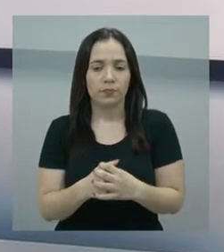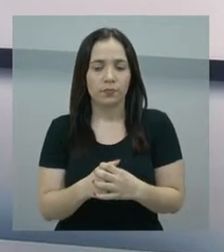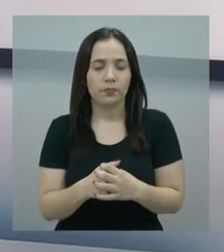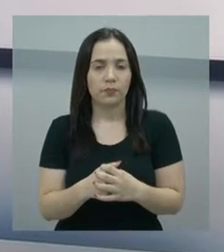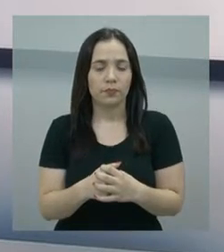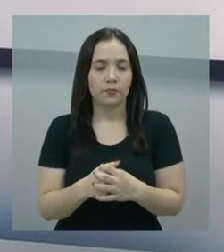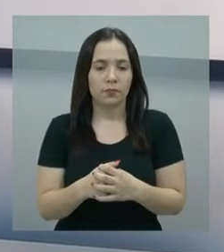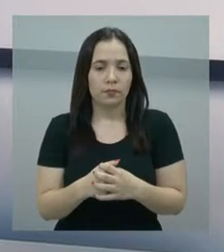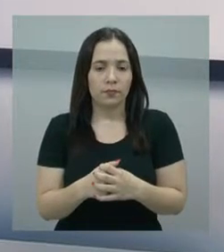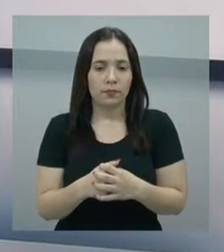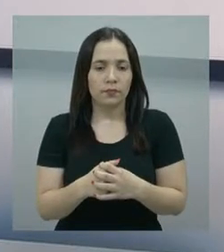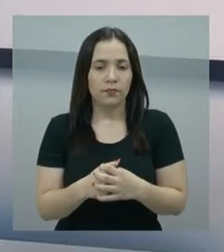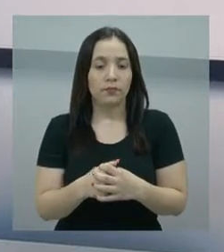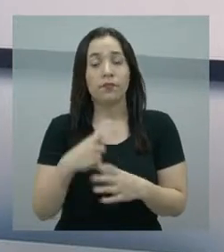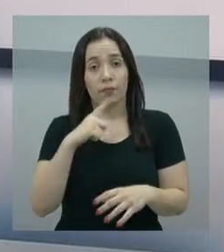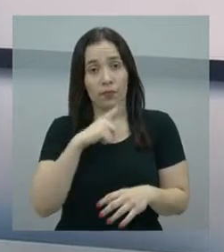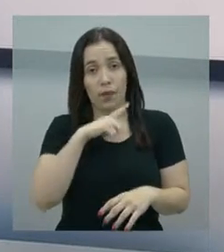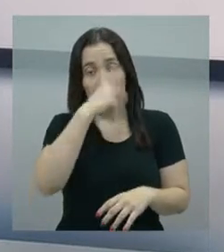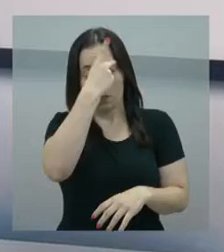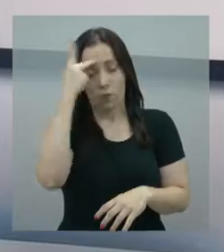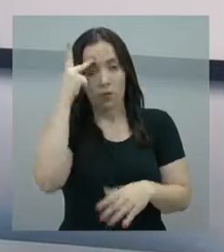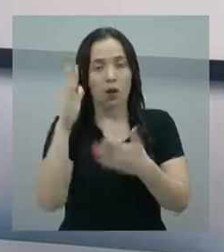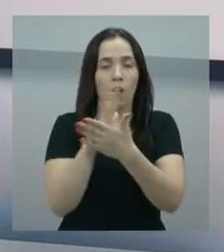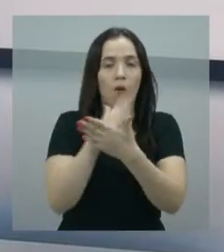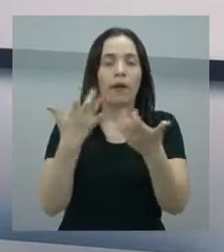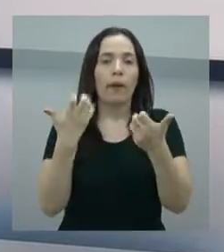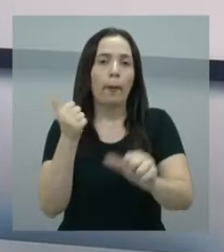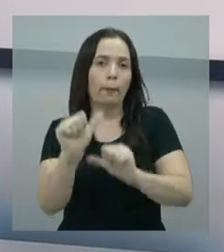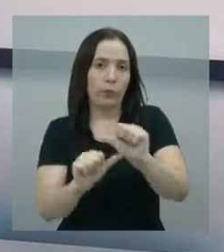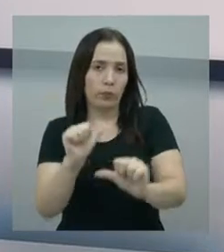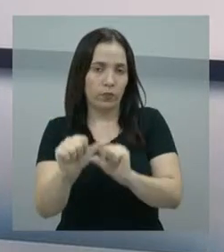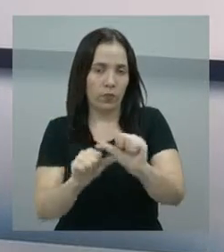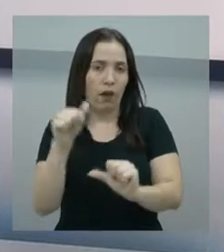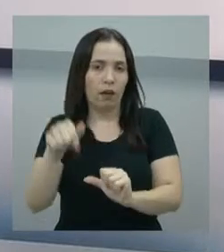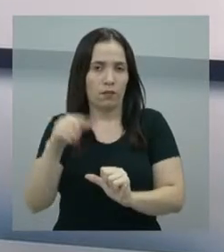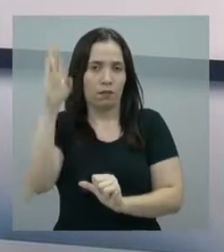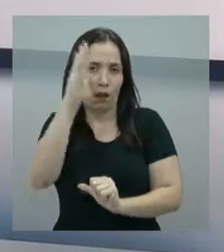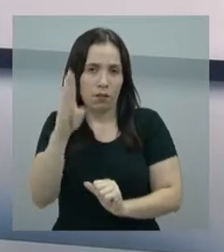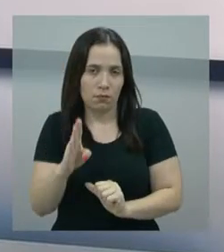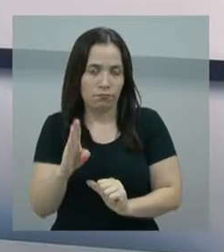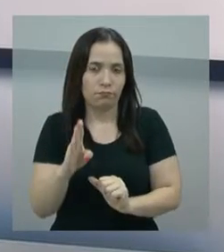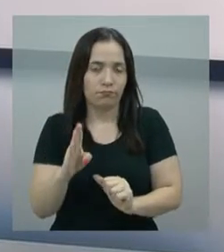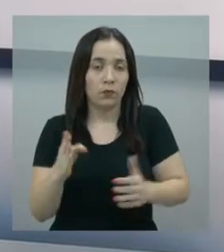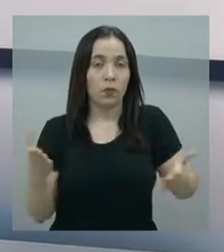E existem pessoas que estão tentando mudar quase tudo do nosso país. Hoje,